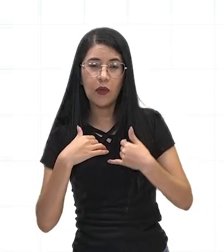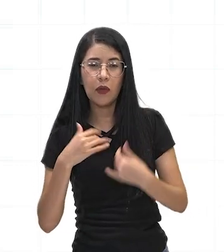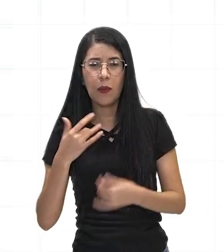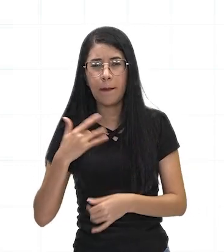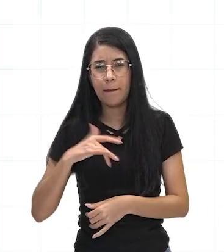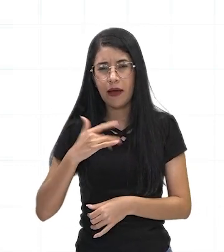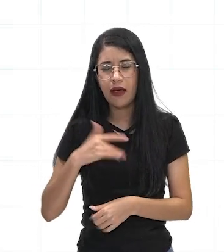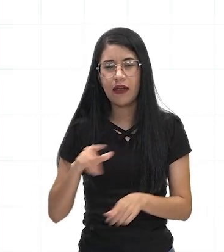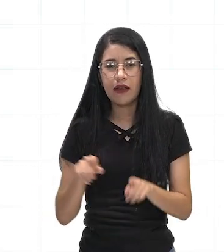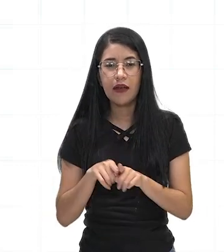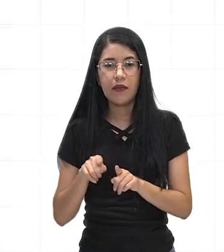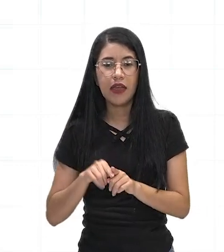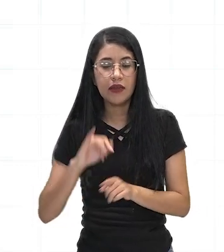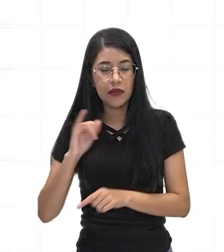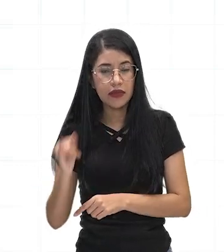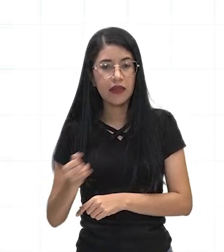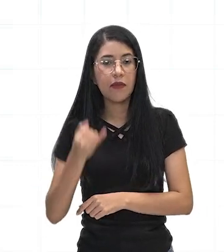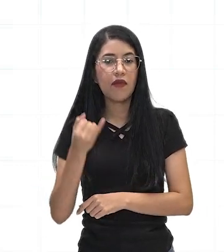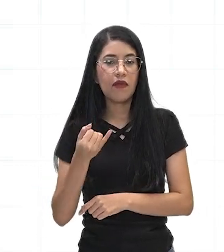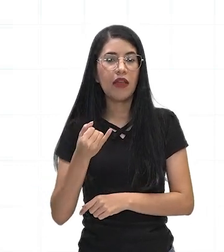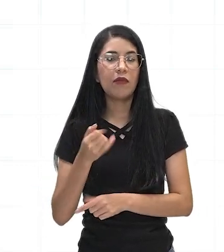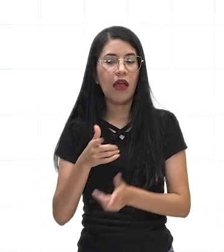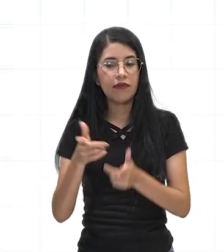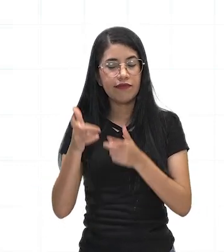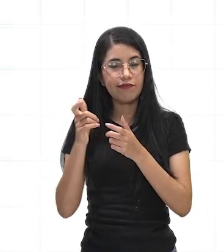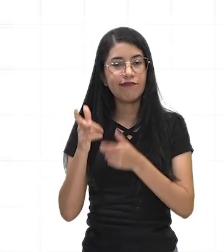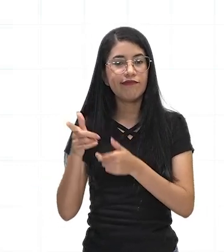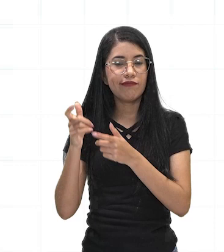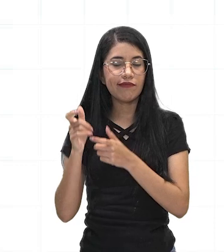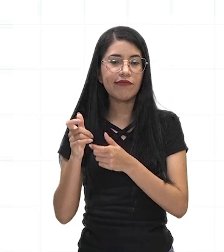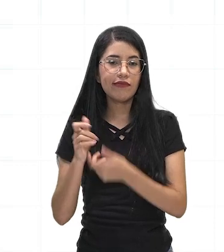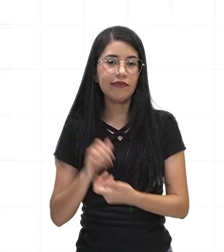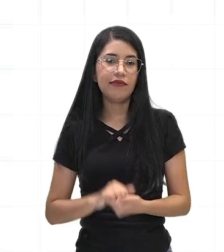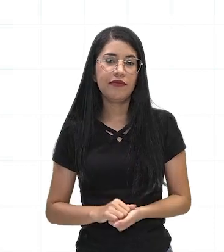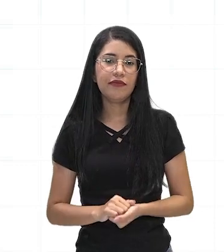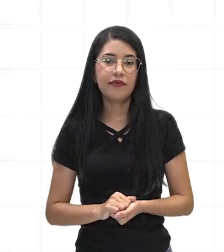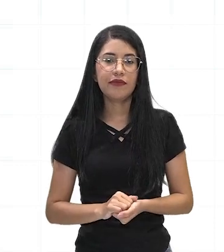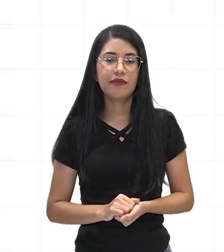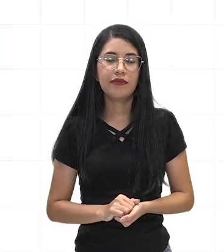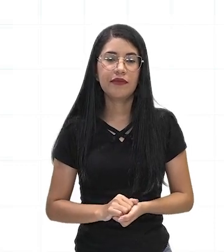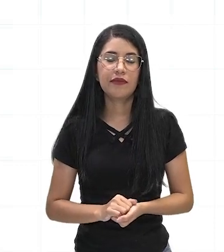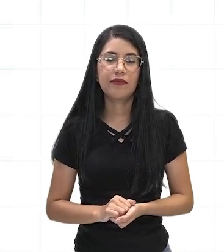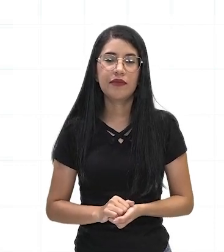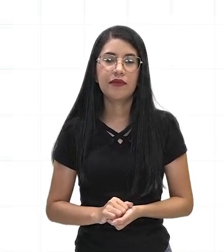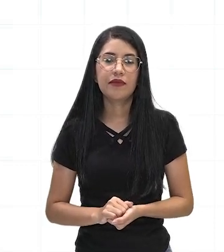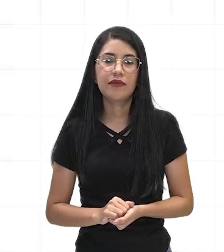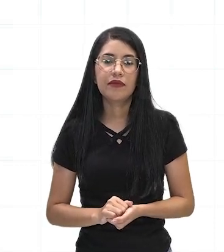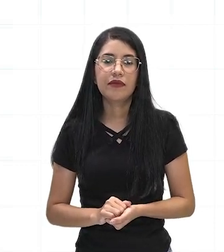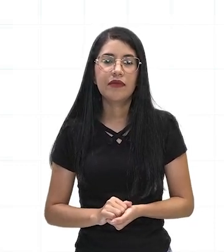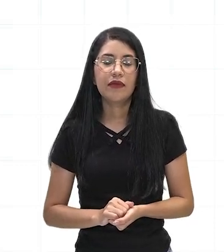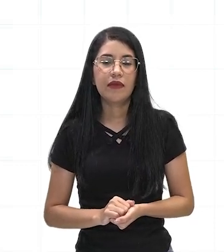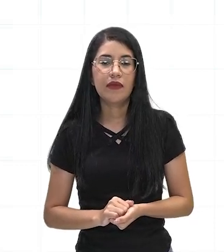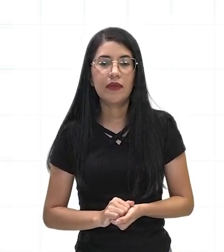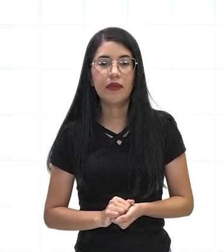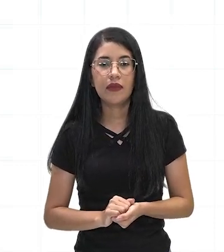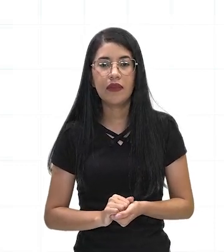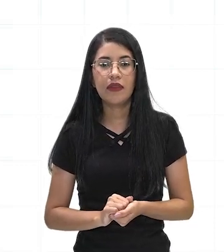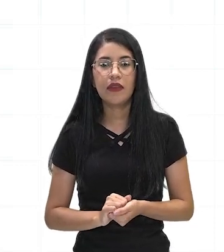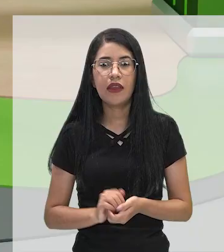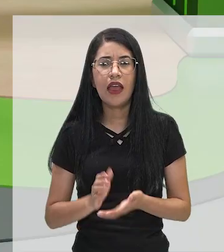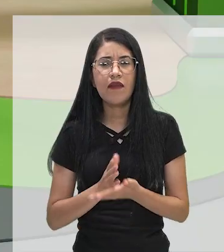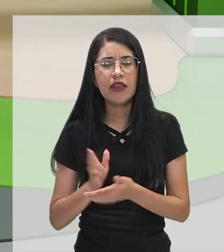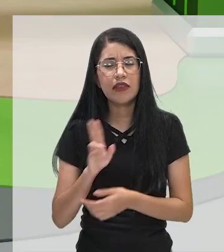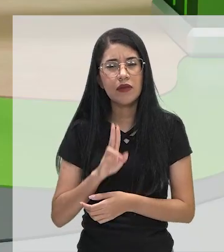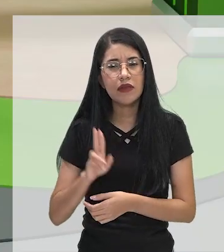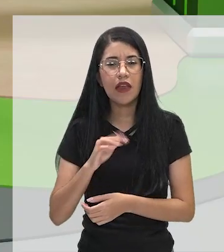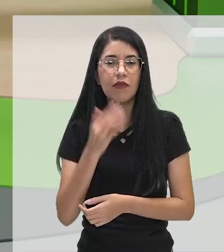eles vão aproveitar para caçar. Vai ser um momento mais propício ali para a caça desses animais, né? Porque muitas vezes vão ser utilizados